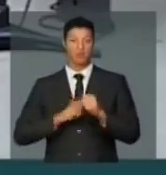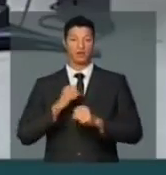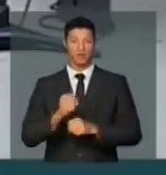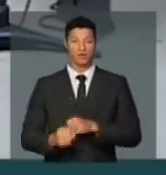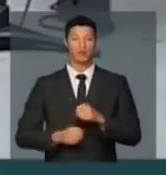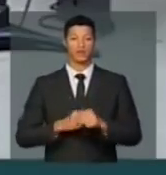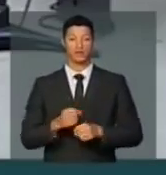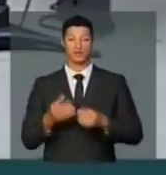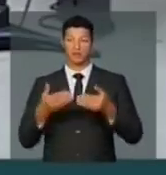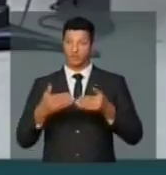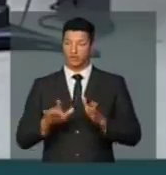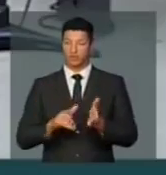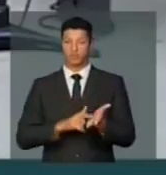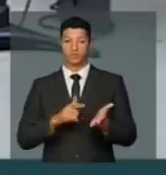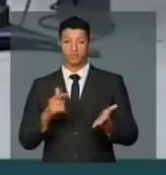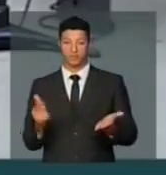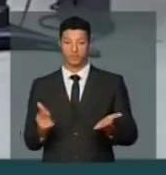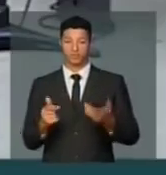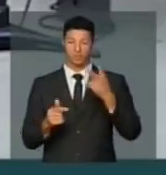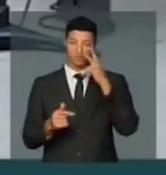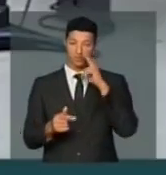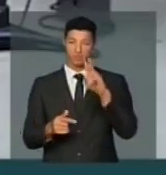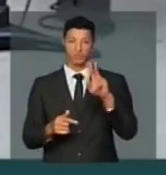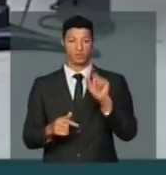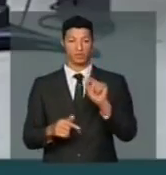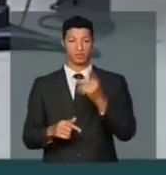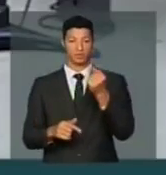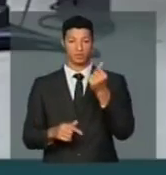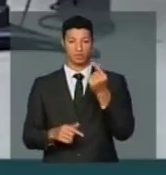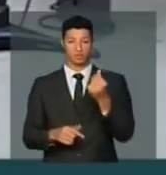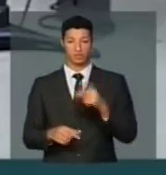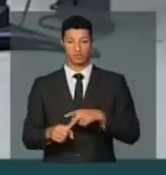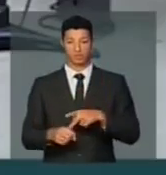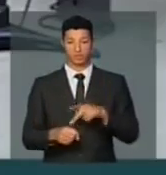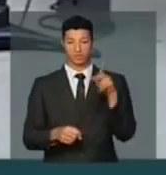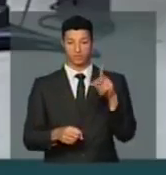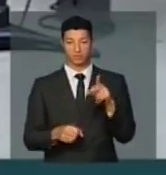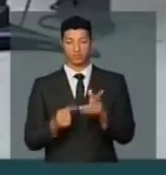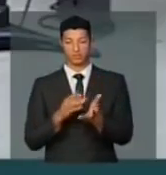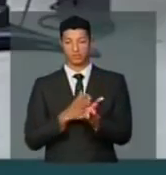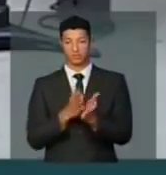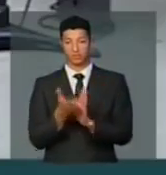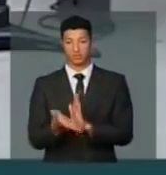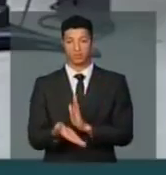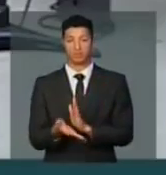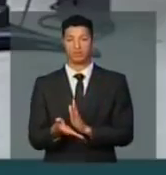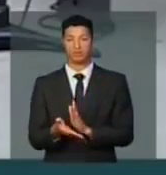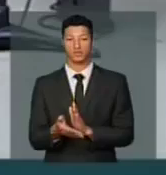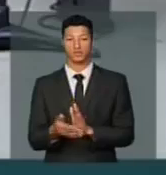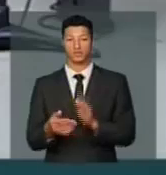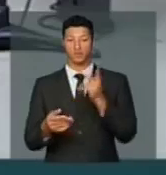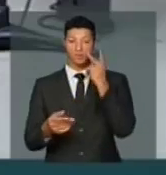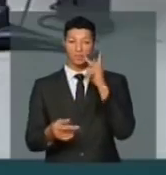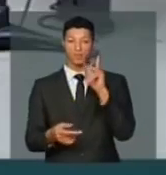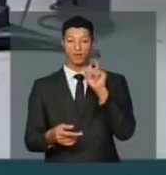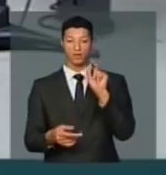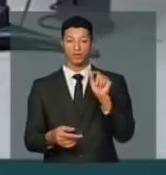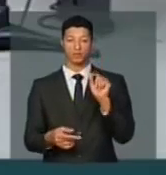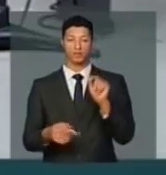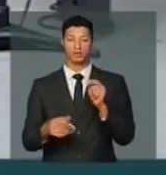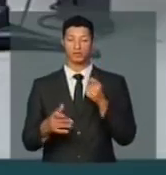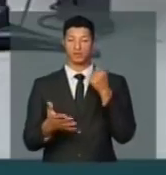depois, eu abro o jornal e vejo que dinheiro da Petrobras foi desviado para que